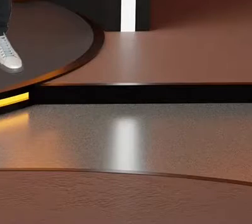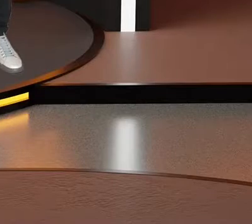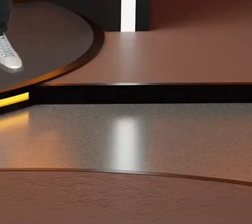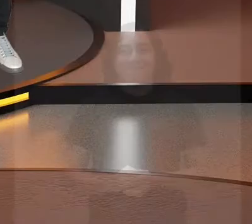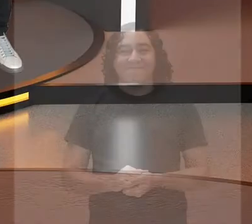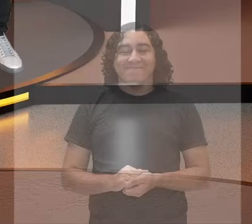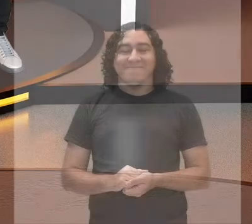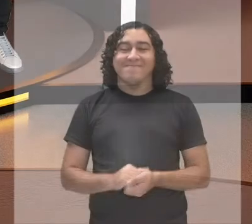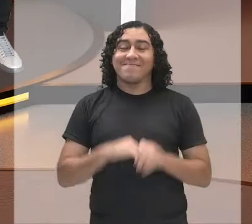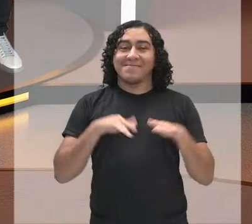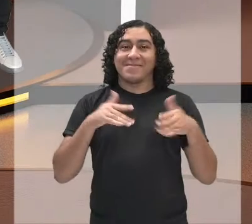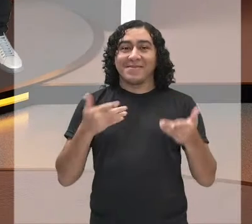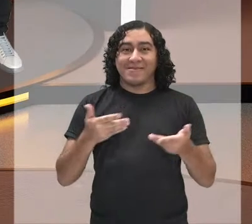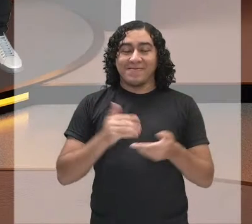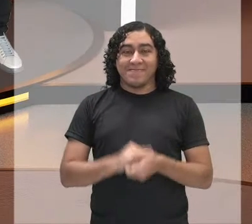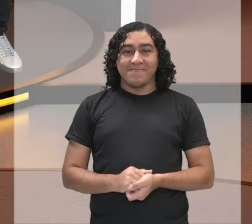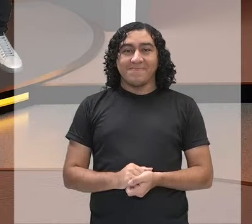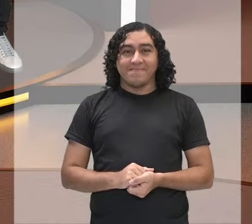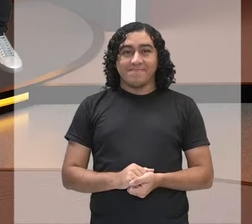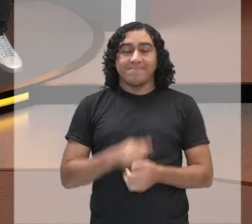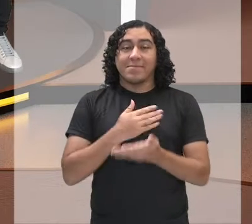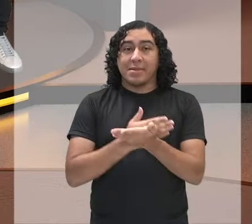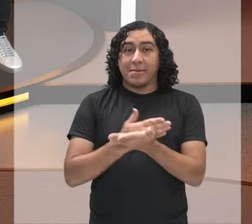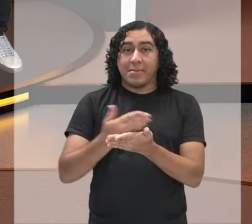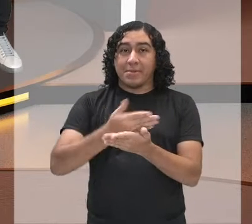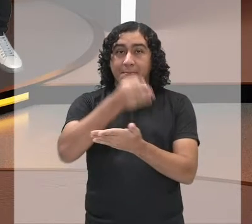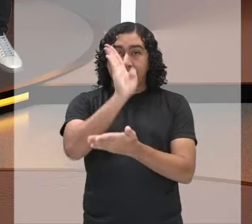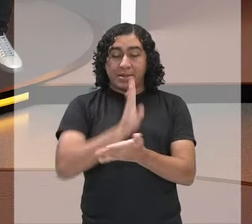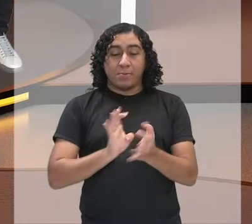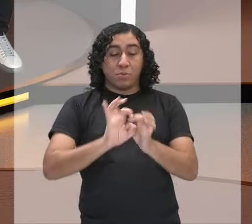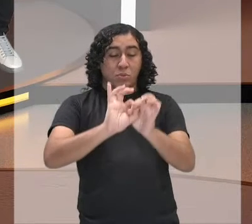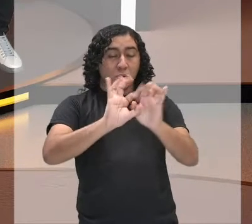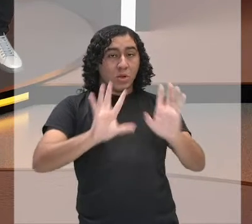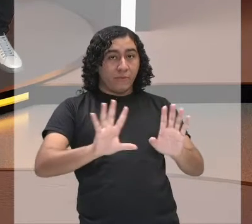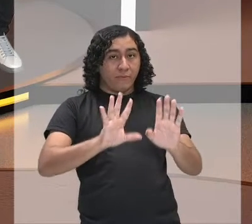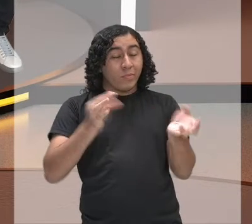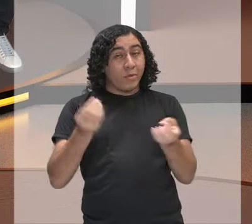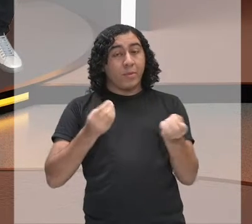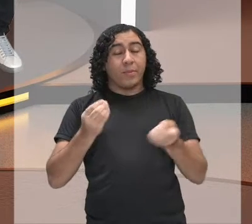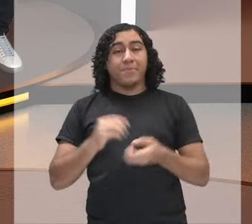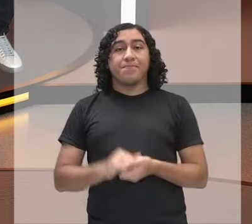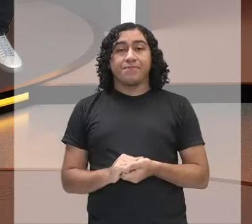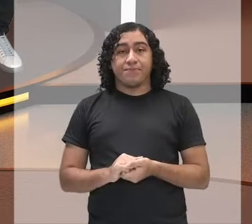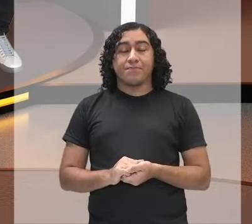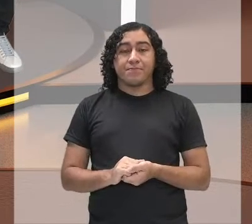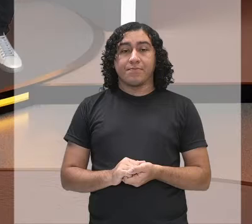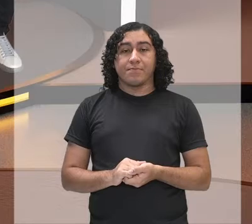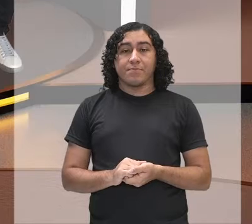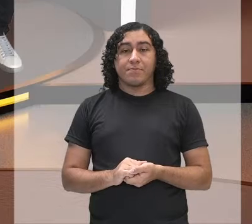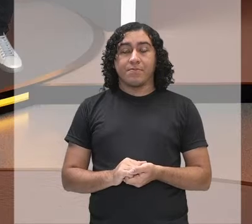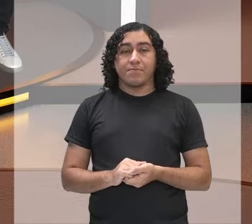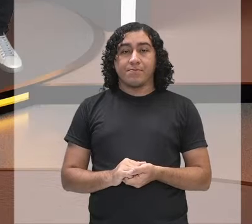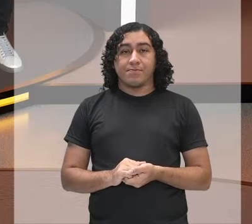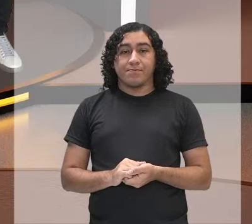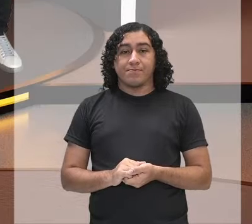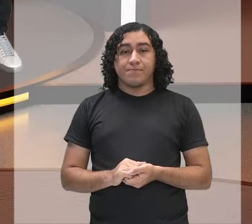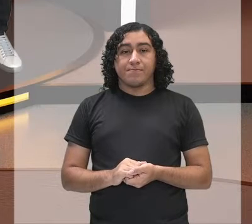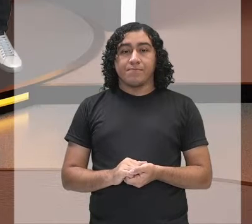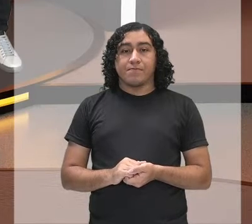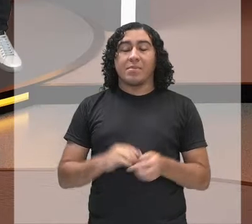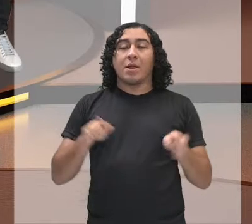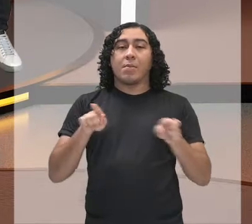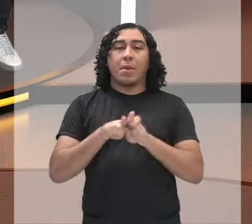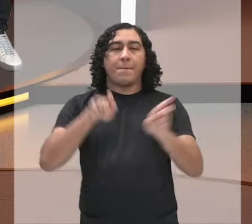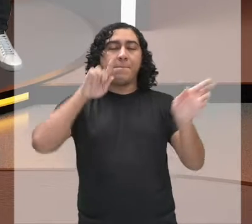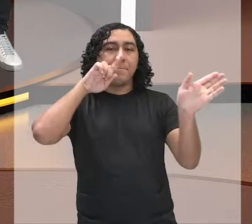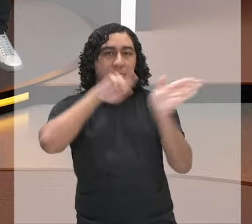Muito bem, vamos então falar da independência do Brasil, não é isso? As lutas pela independência. E aí a gente lança uma